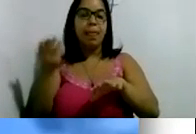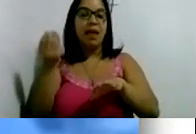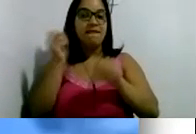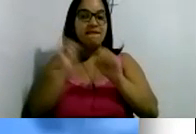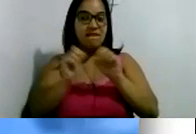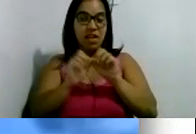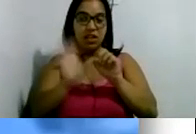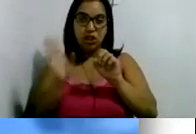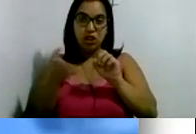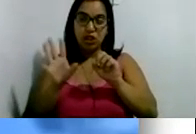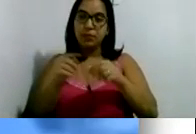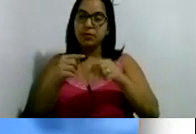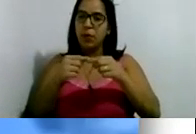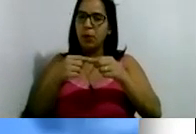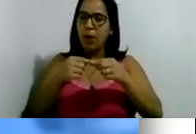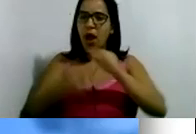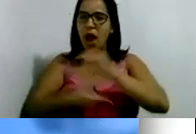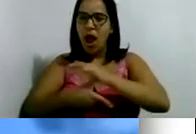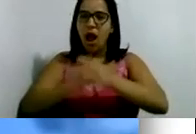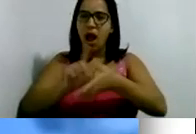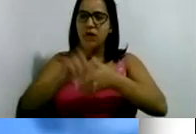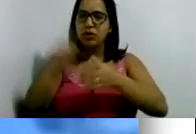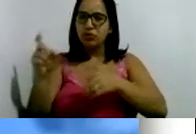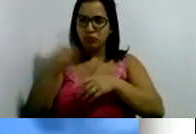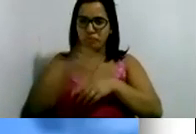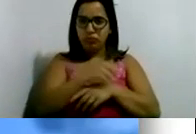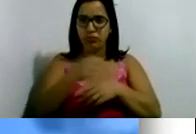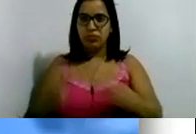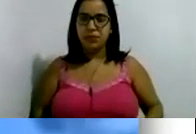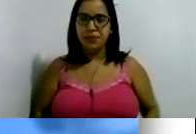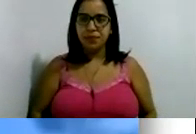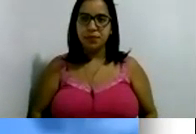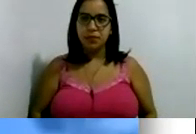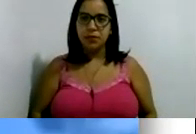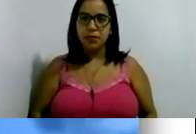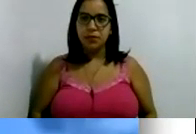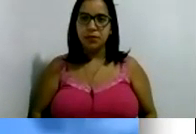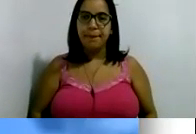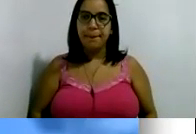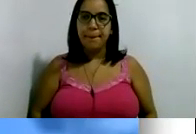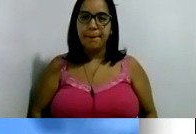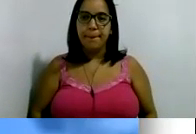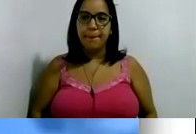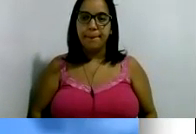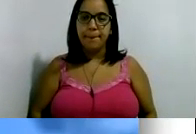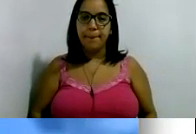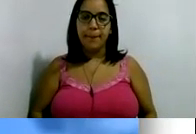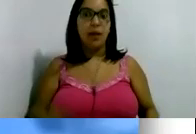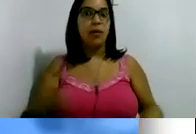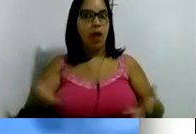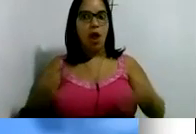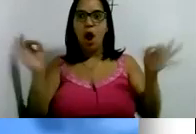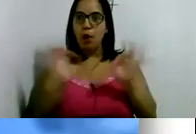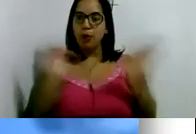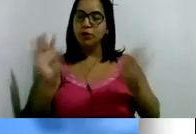realizar no período pré-embrionário. Então, isso é um ganho para a